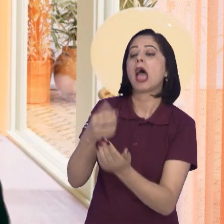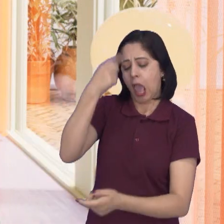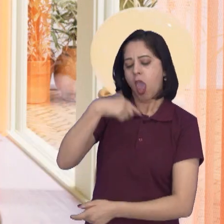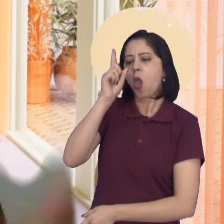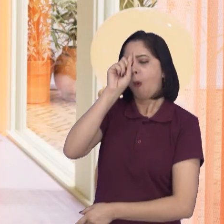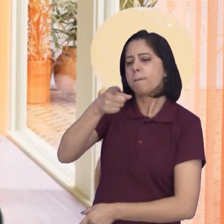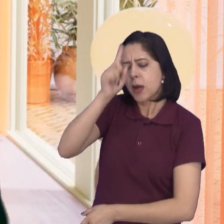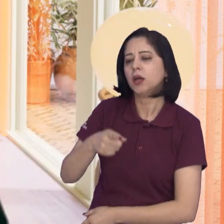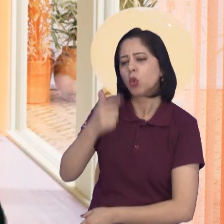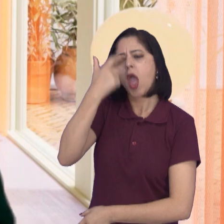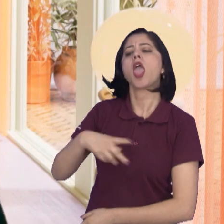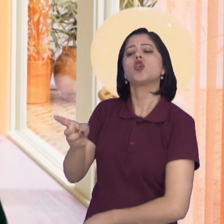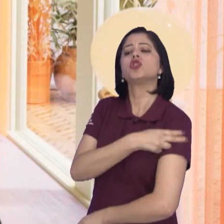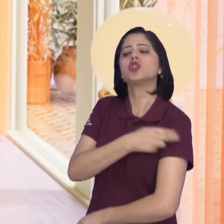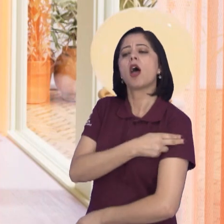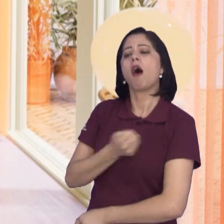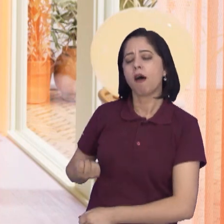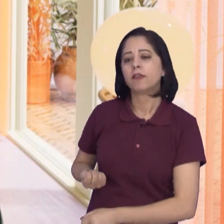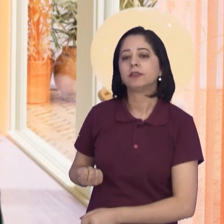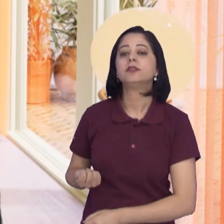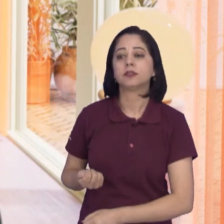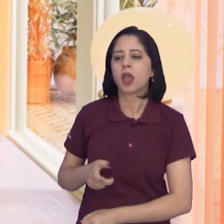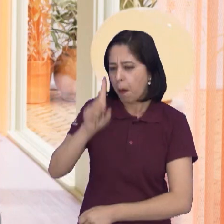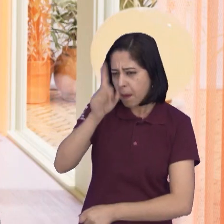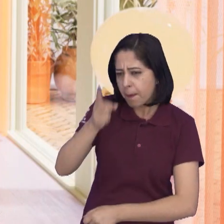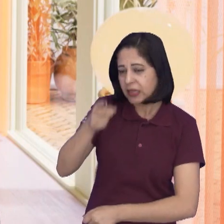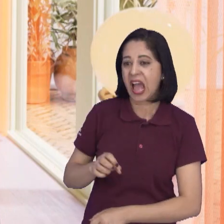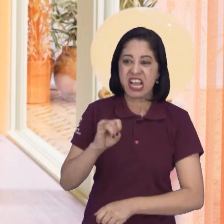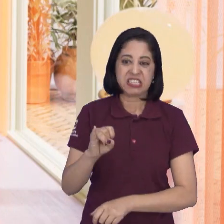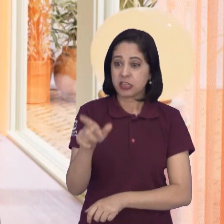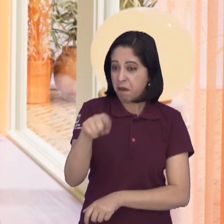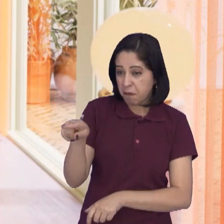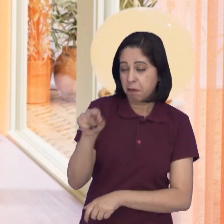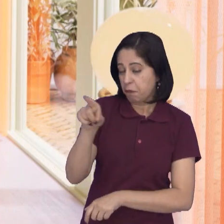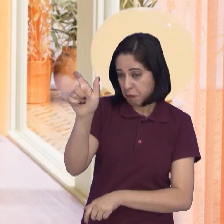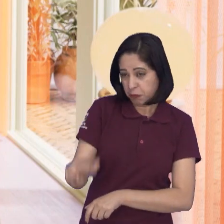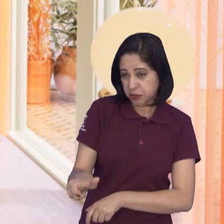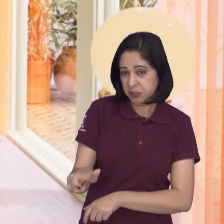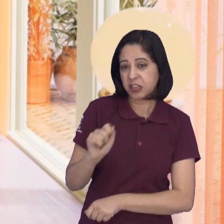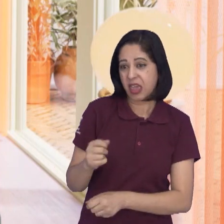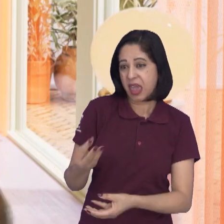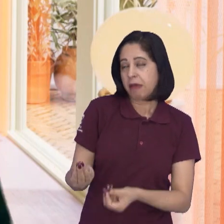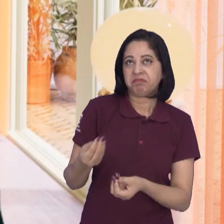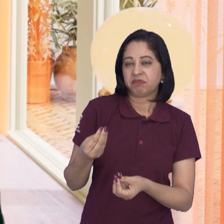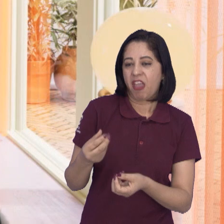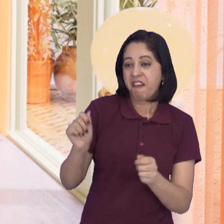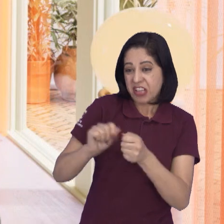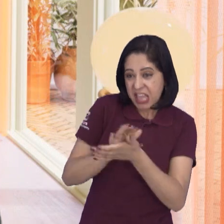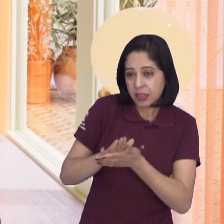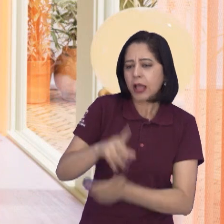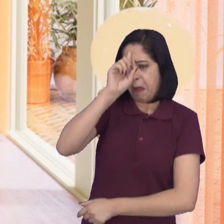mandei, porque eu sou seu chefe, eu vou te mandar embora se você não entregar. Então, assim, são formas de falar